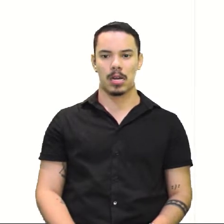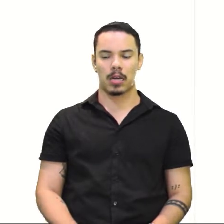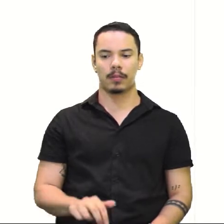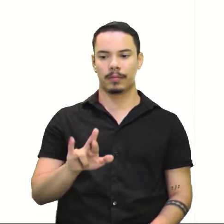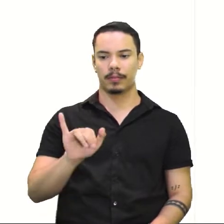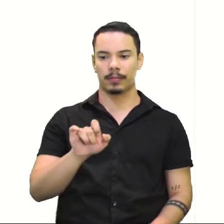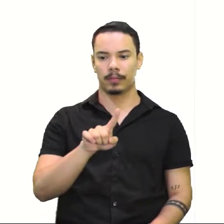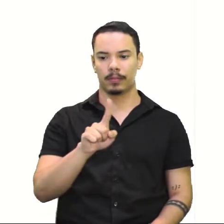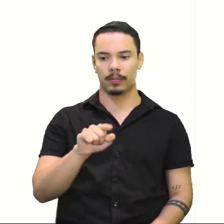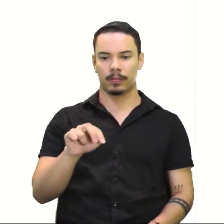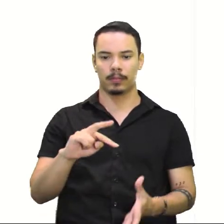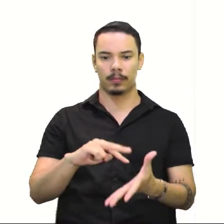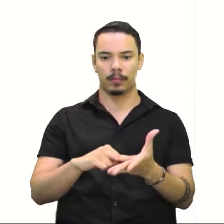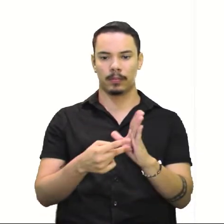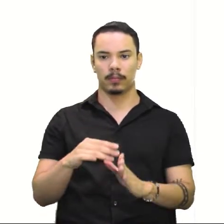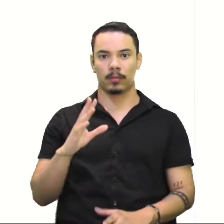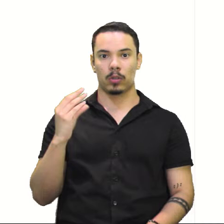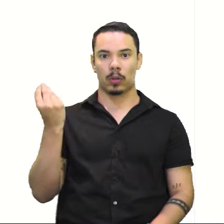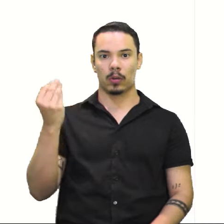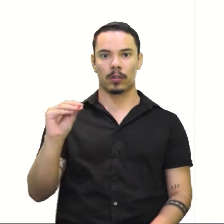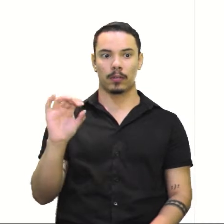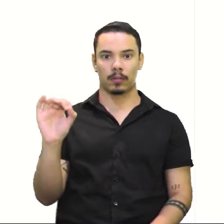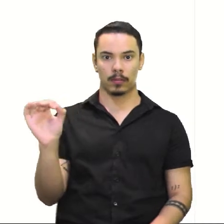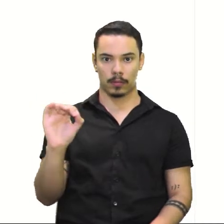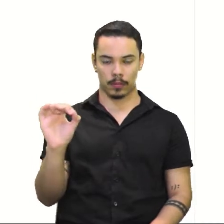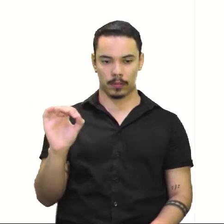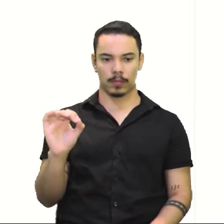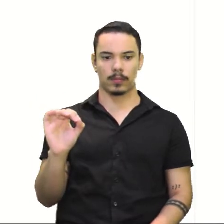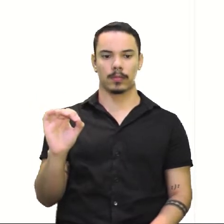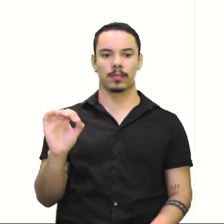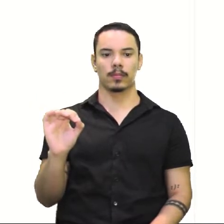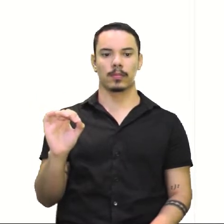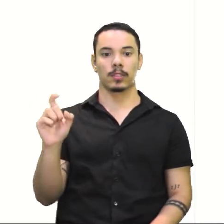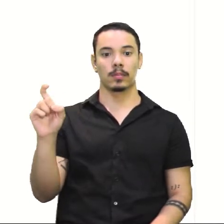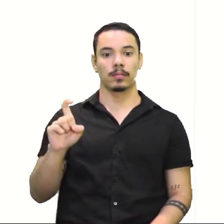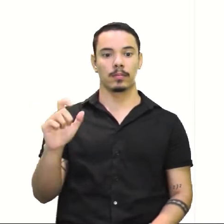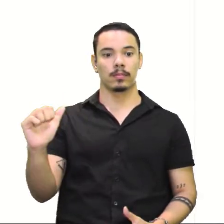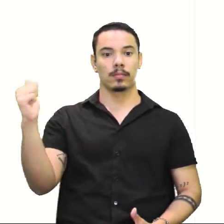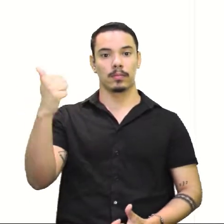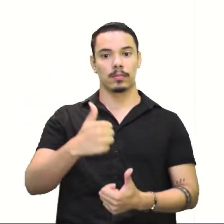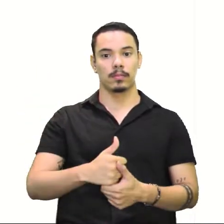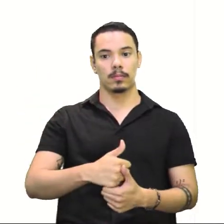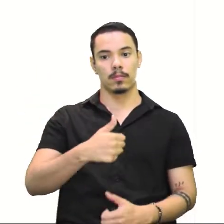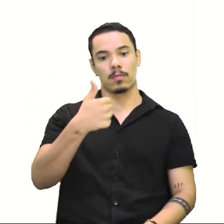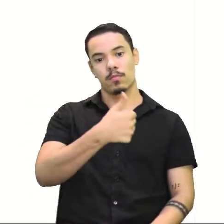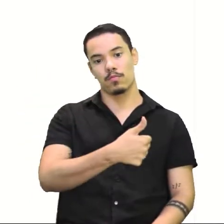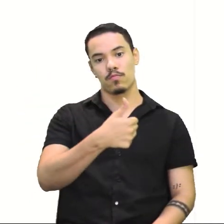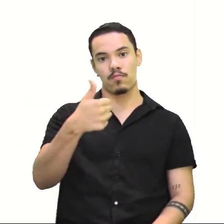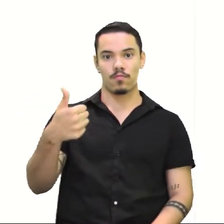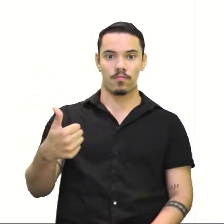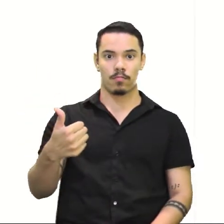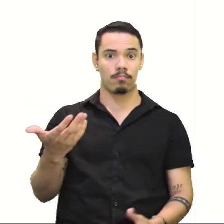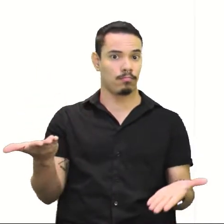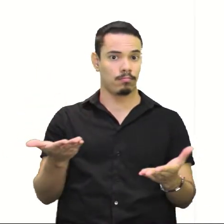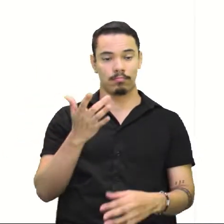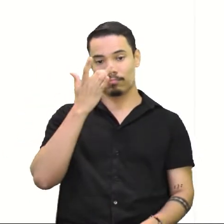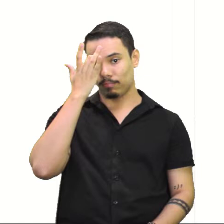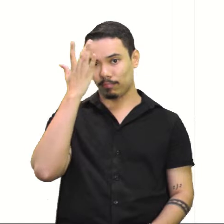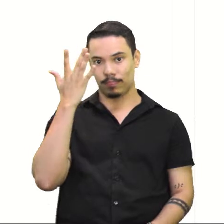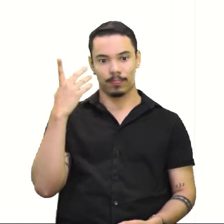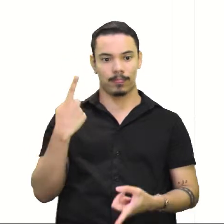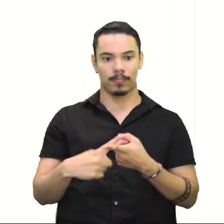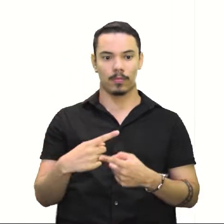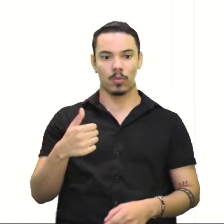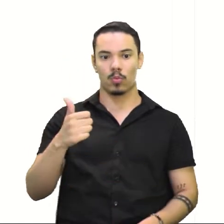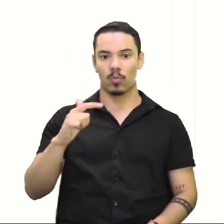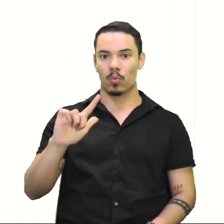igualar a 0, certo? Certo. No lugar do x, eu vou colocar 1. Agora ficou mais fácil, né? Porque 1 ao cubo.